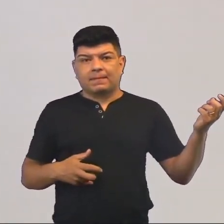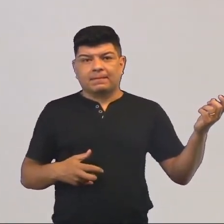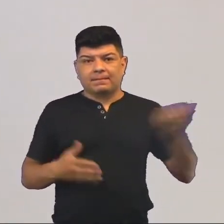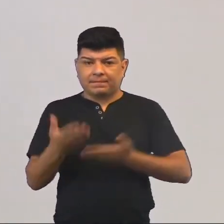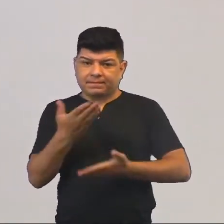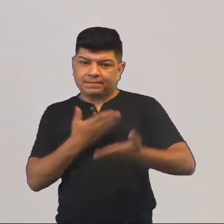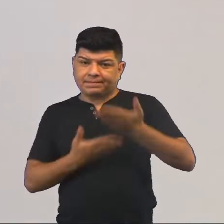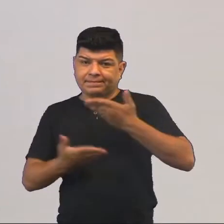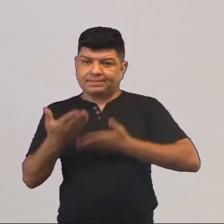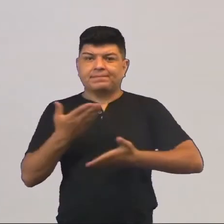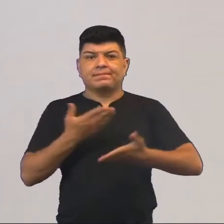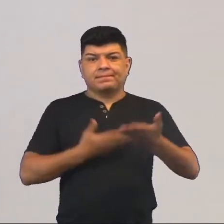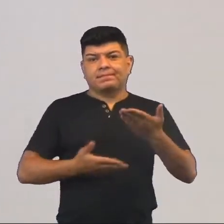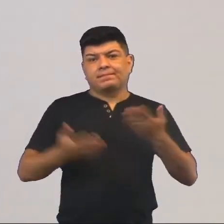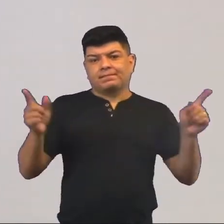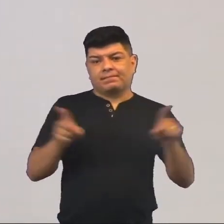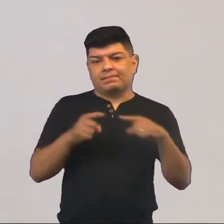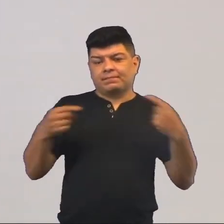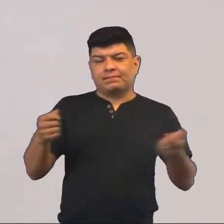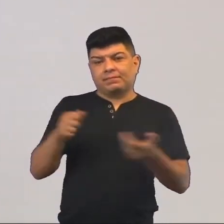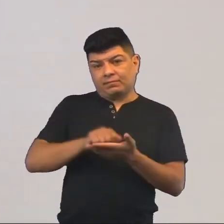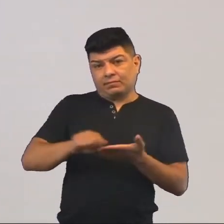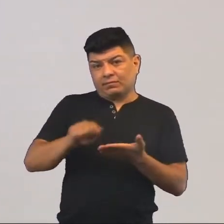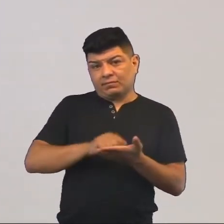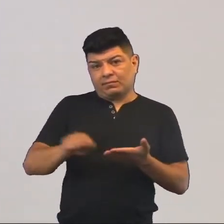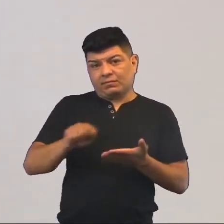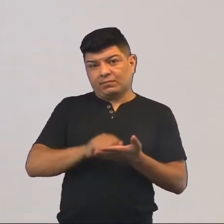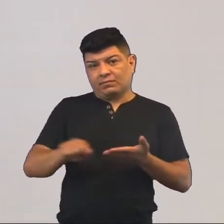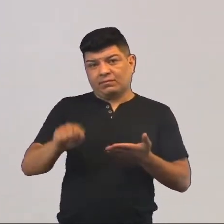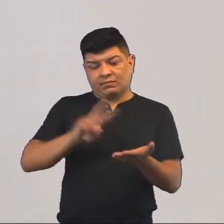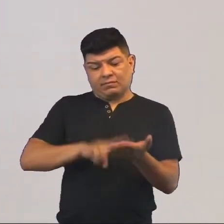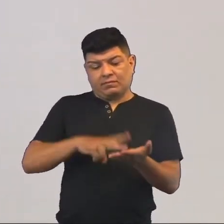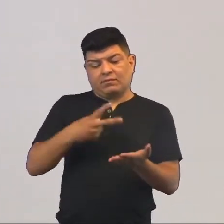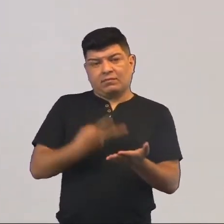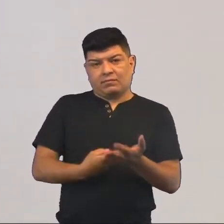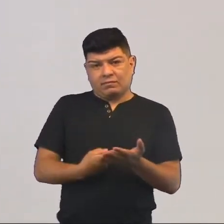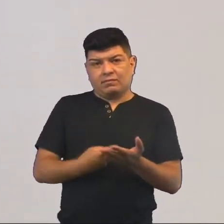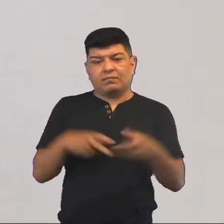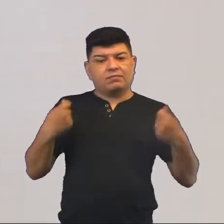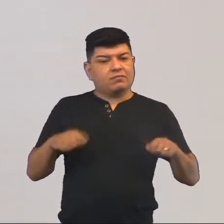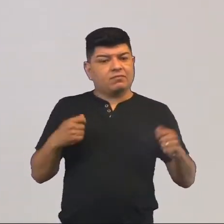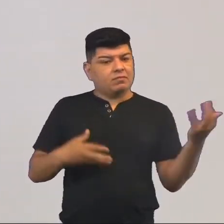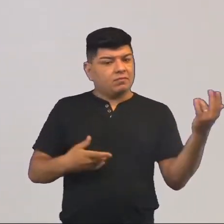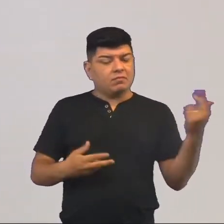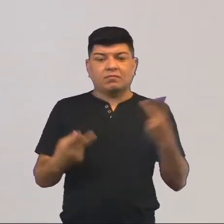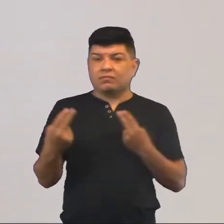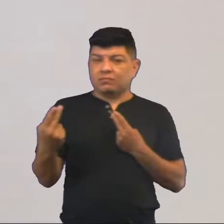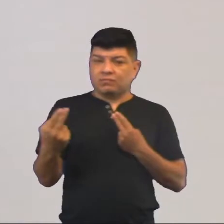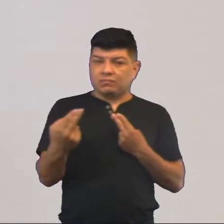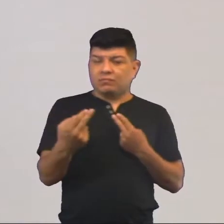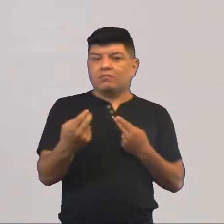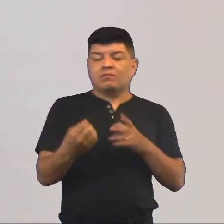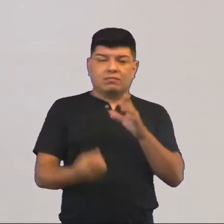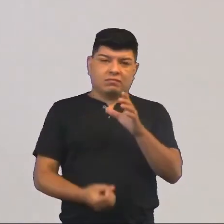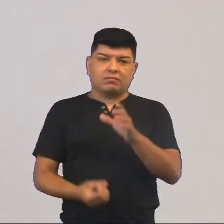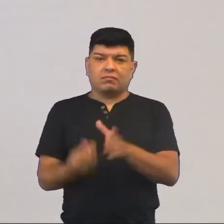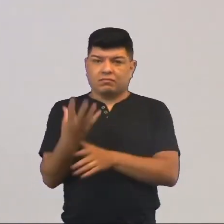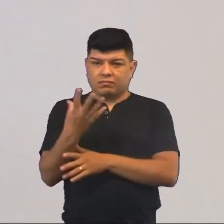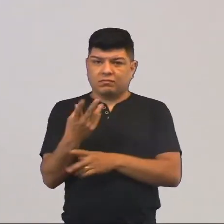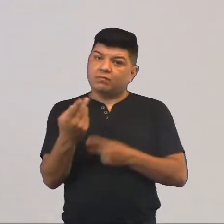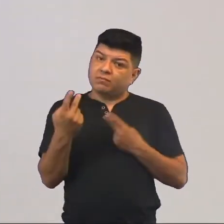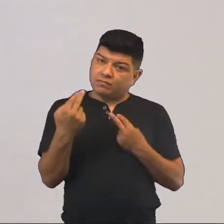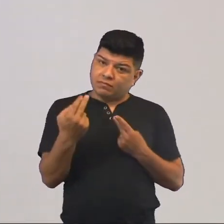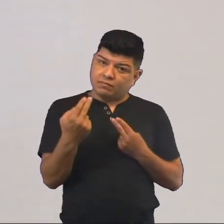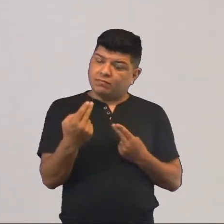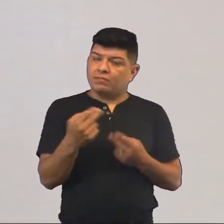passava essas músicas escritas para o intérprete, este teria que tocar do mesmo jeito que ele criou, do